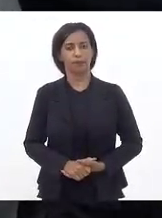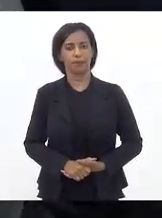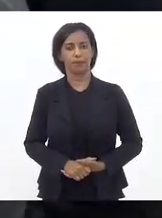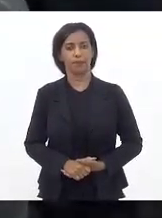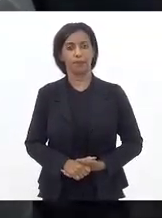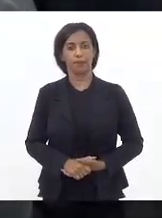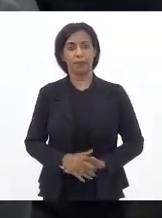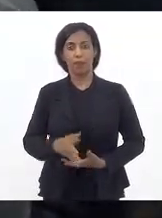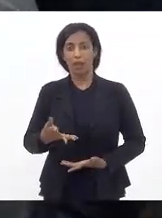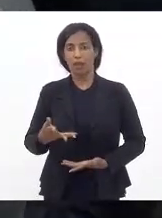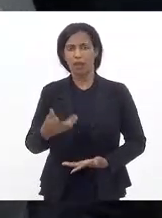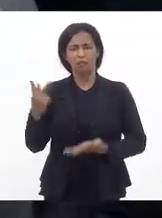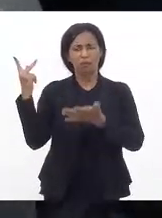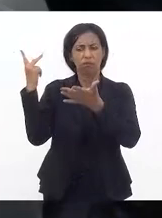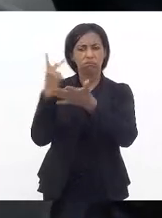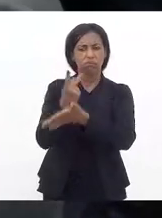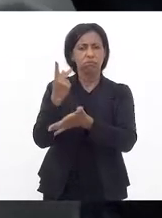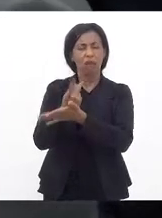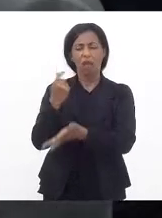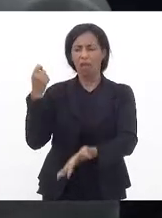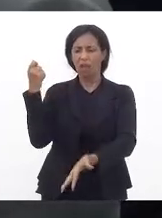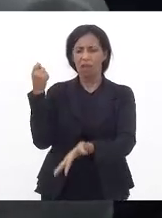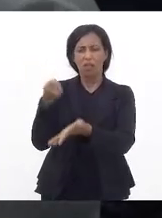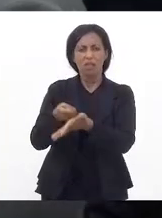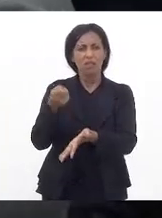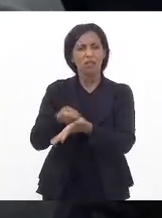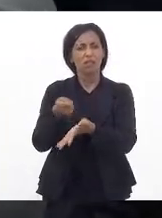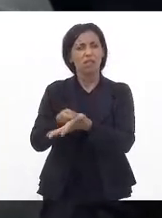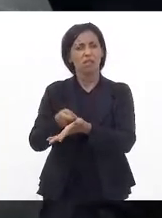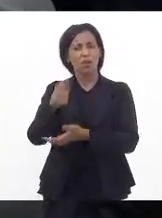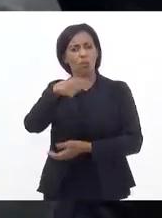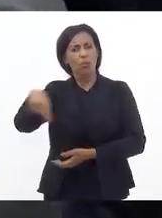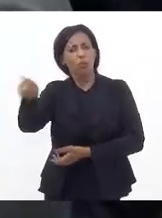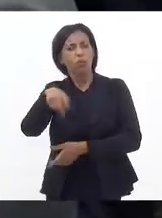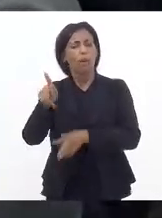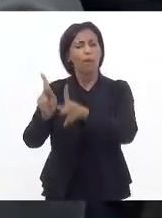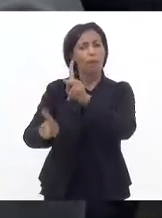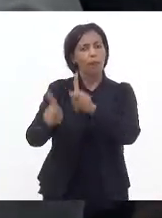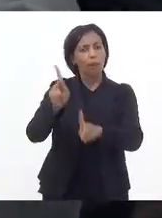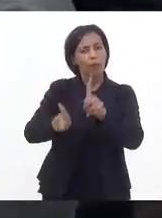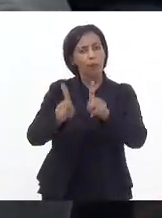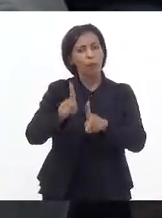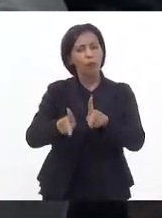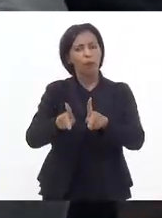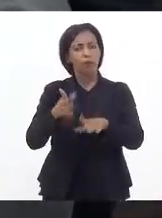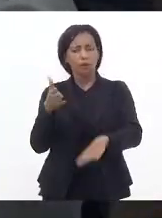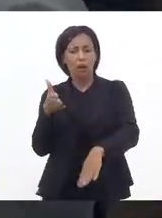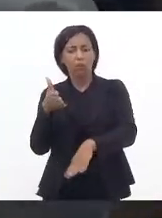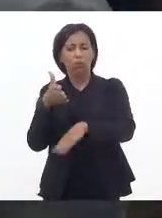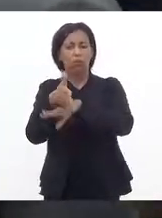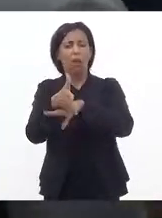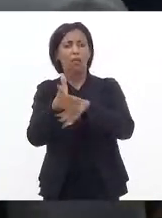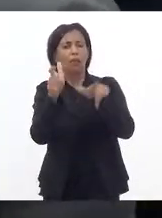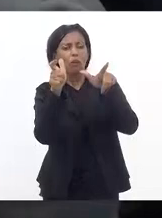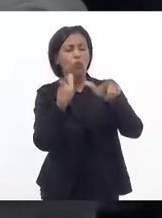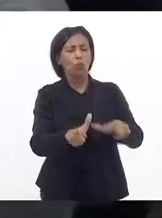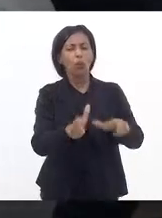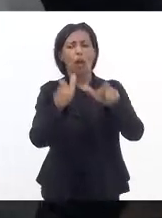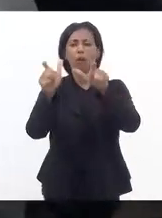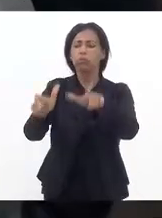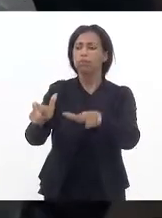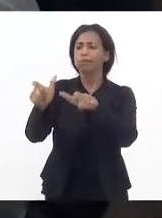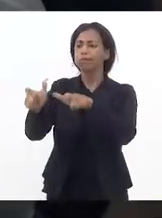e isso é um absurdo existir com que a população para entrar em determinados